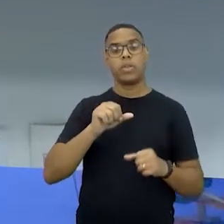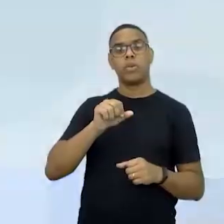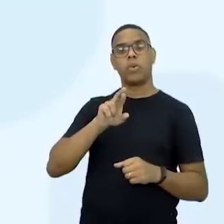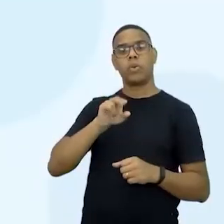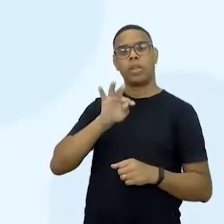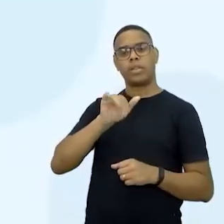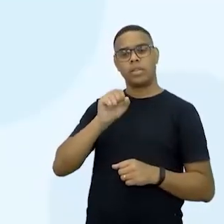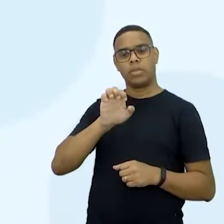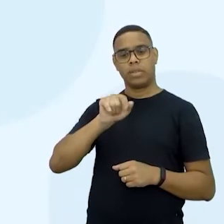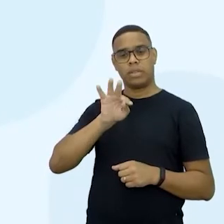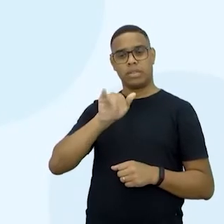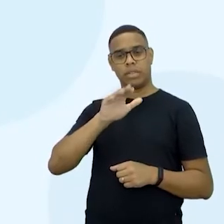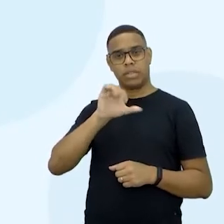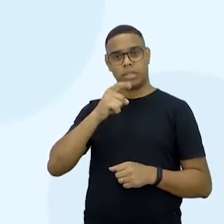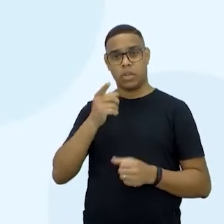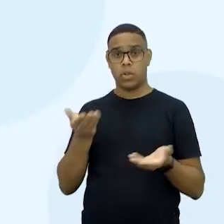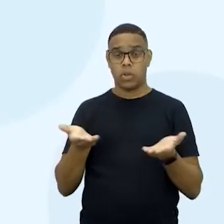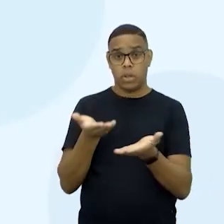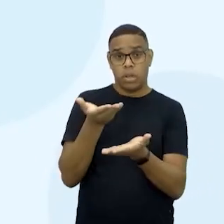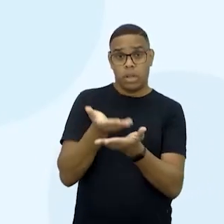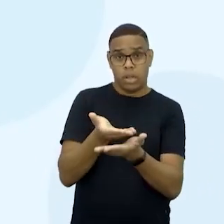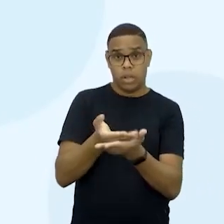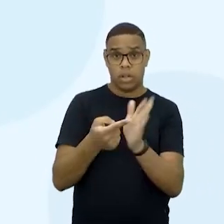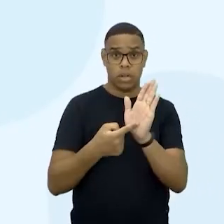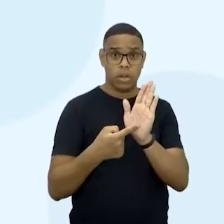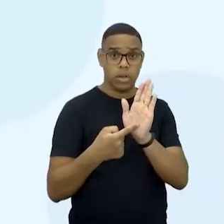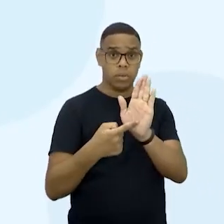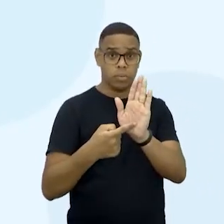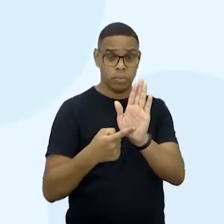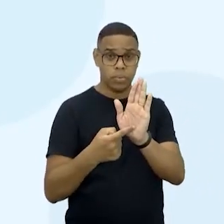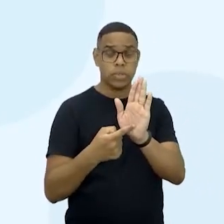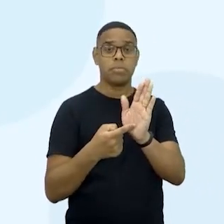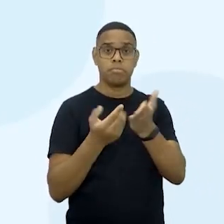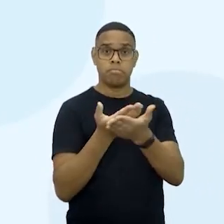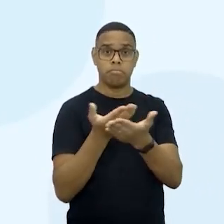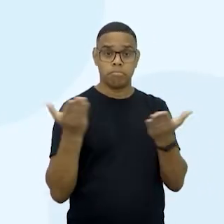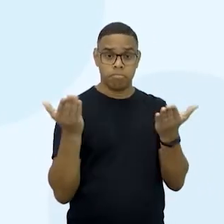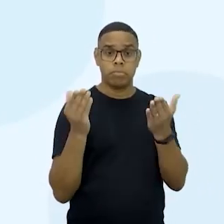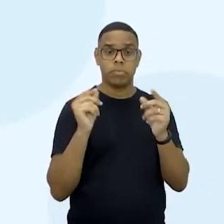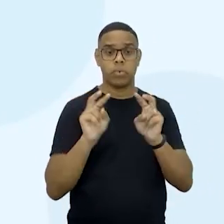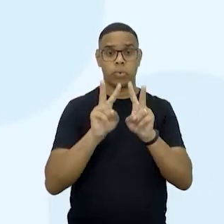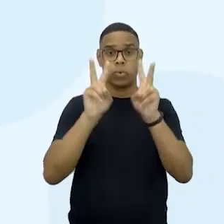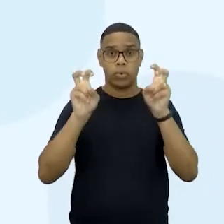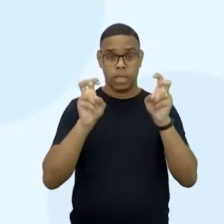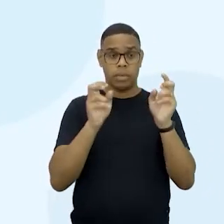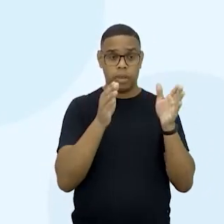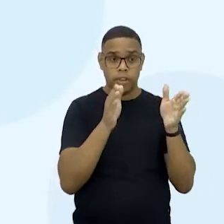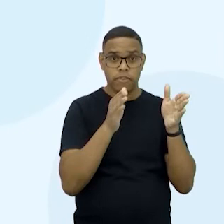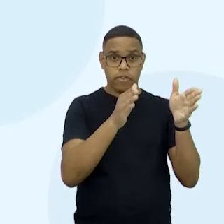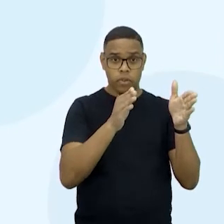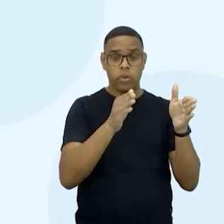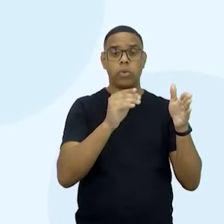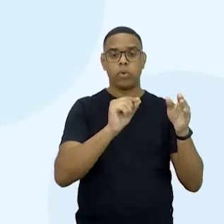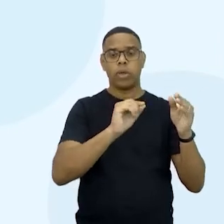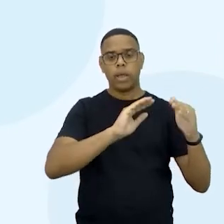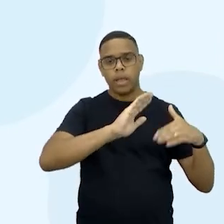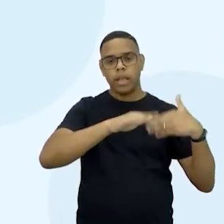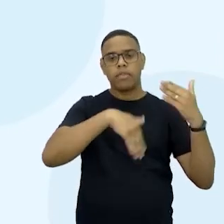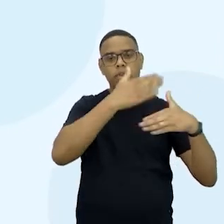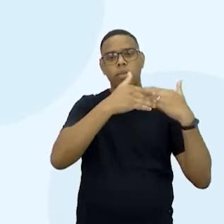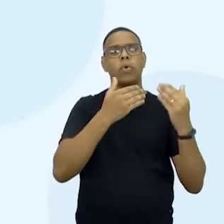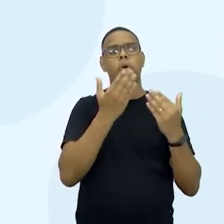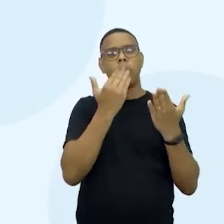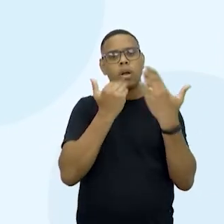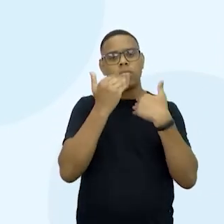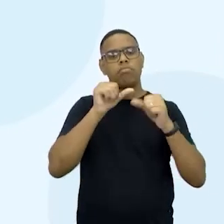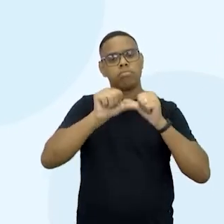Estação nessa aula eu acabei apresentando para vocês aí olha um tema central que foi a evolução da